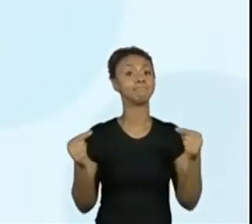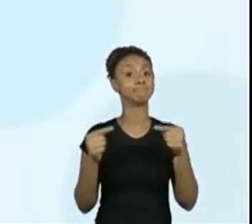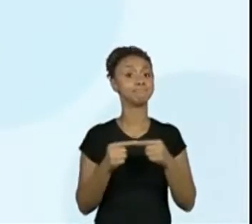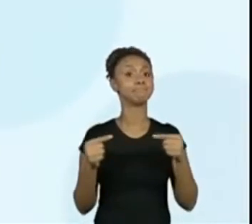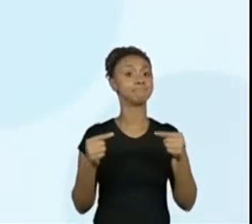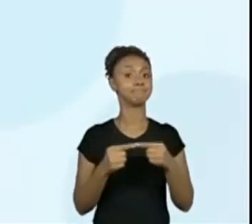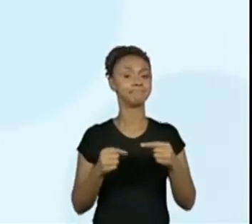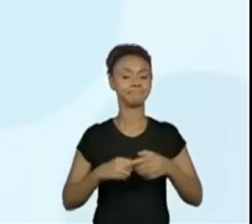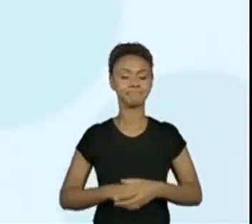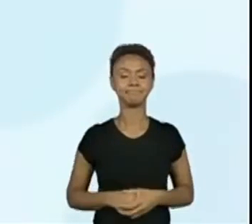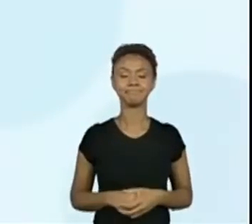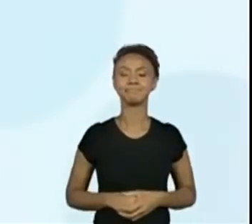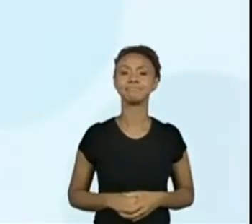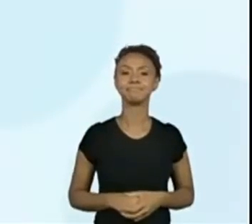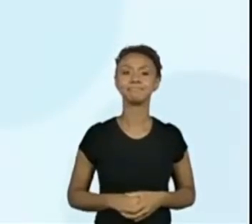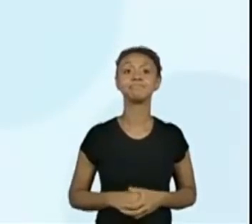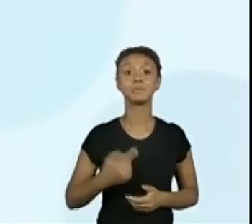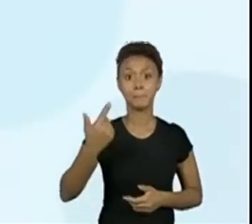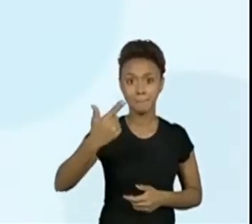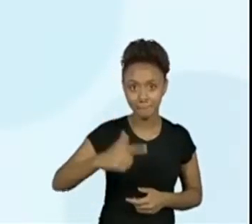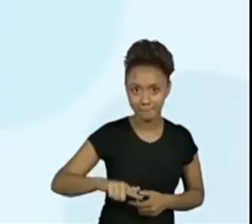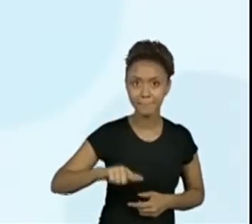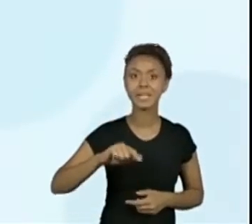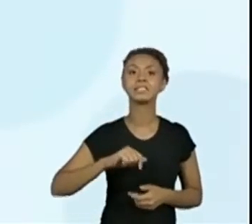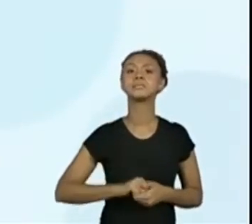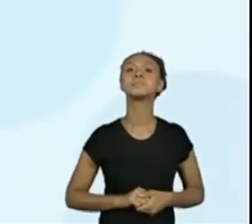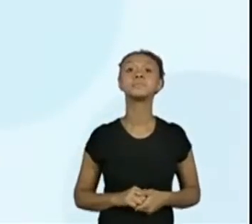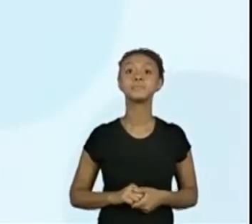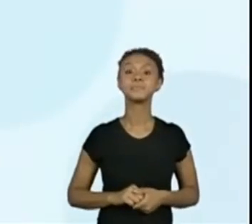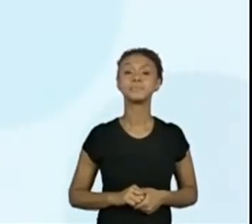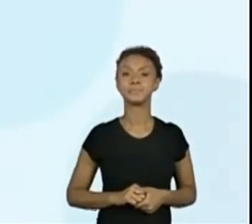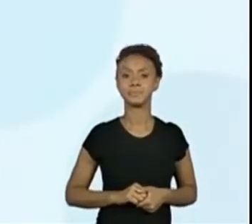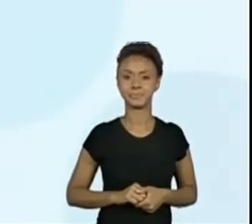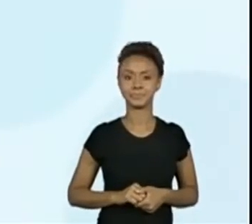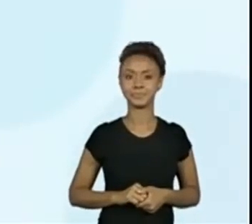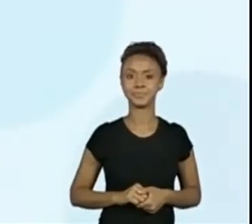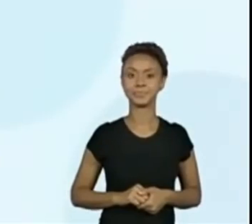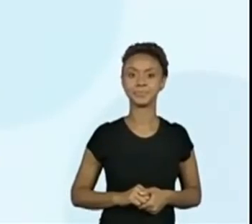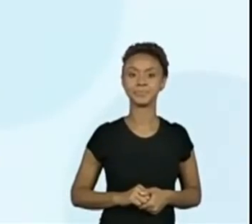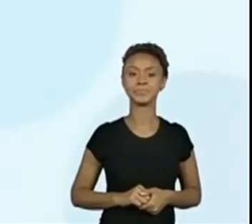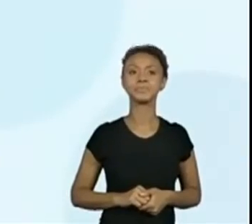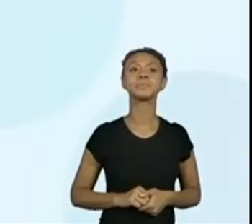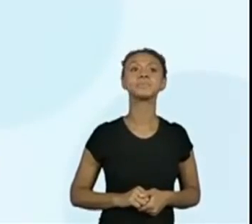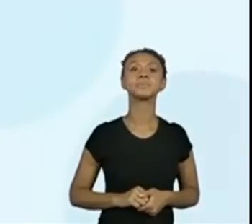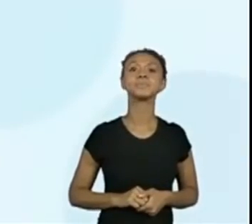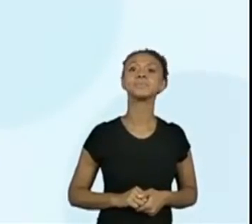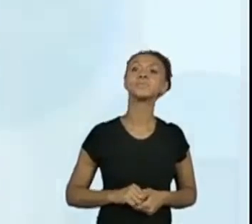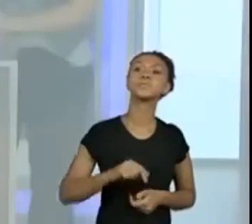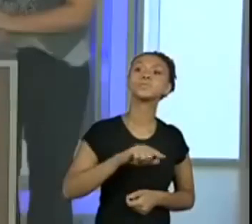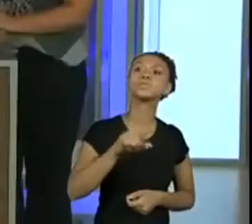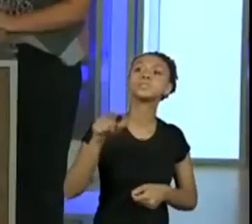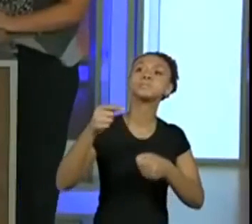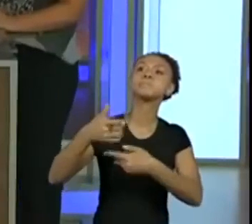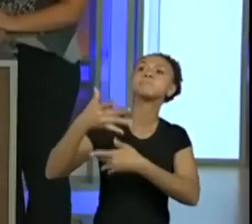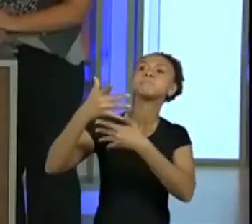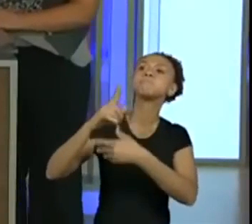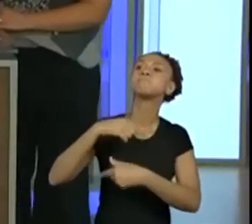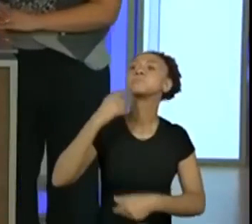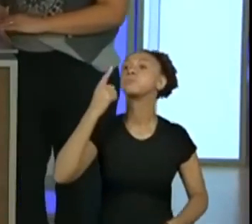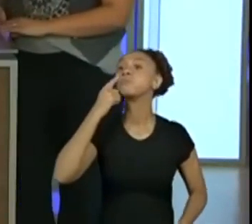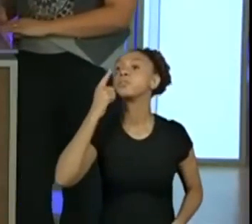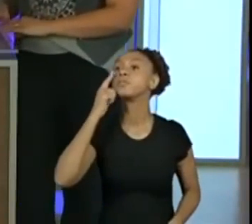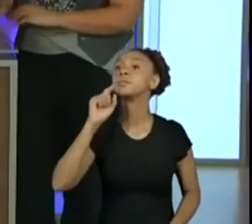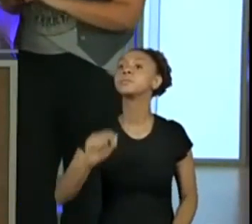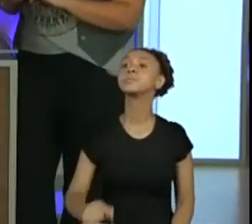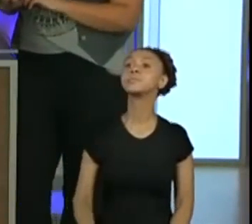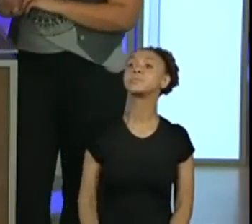o mesmo valor. Vamos para mais um produto? Vamos. Qual seria o próximo, professora? Vamos pegar ali uma dica. Qual produto nós olhamos agora? Vamos esperar